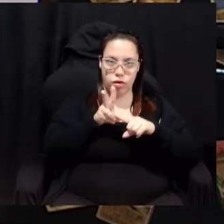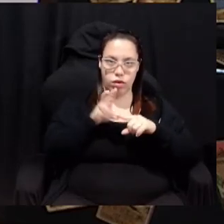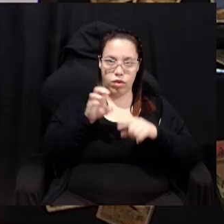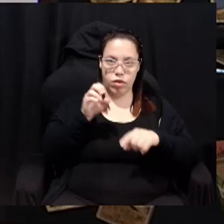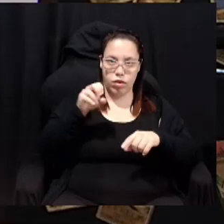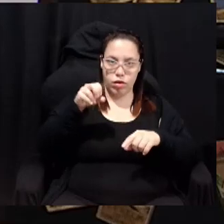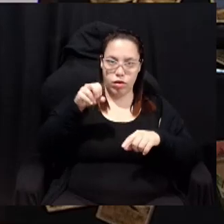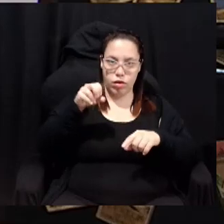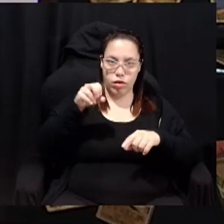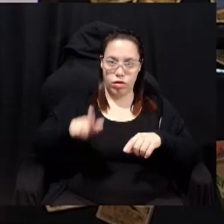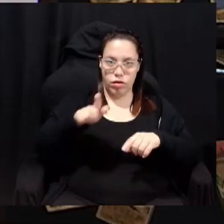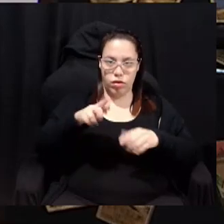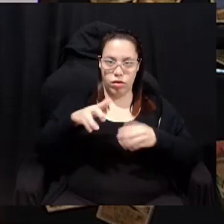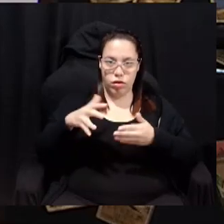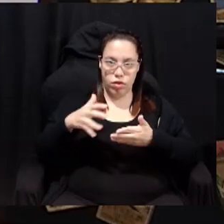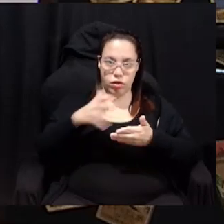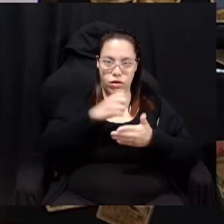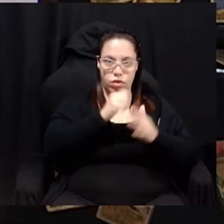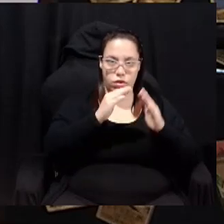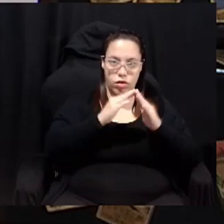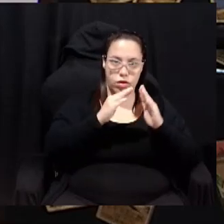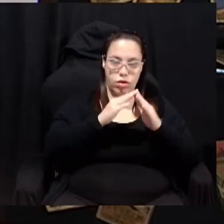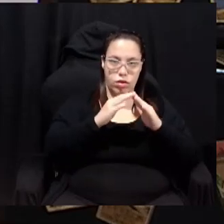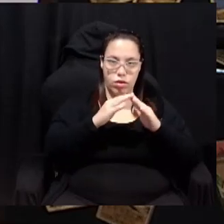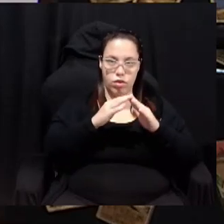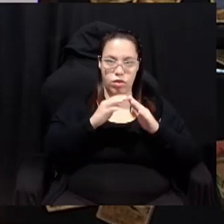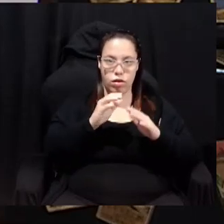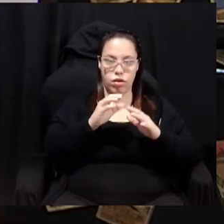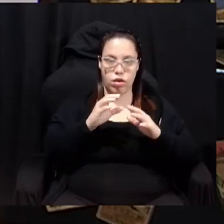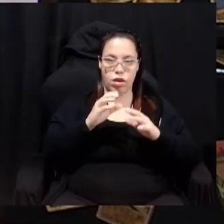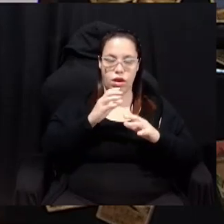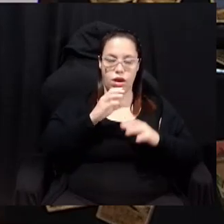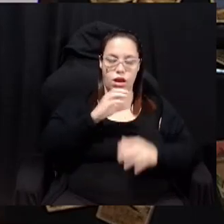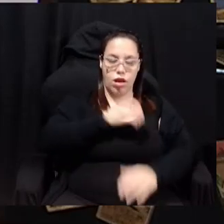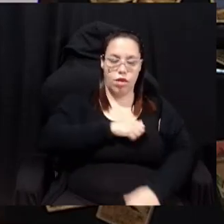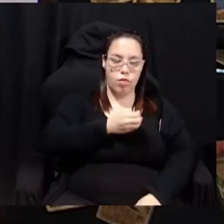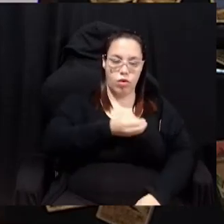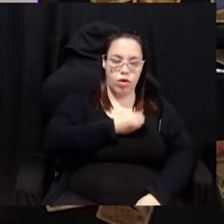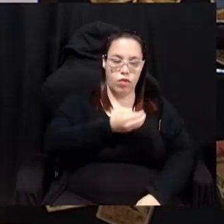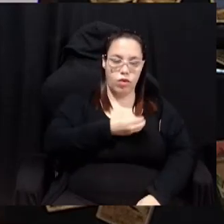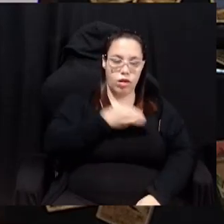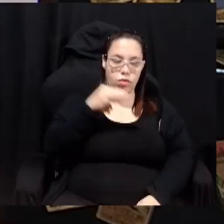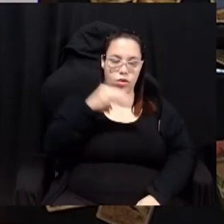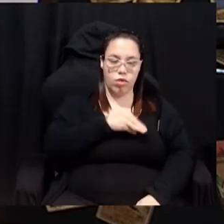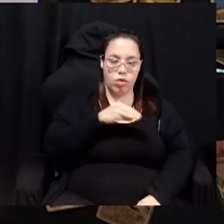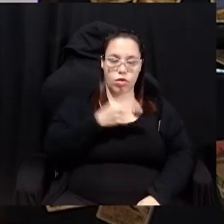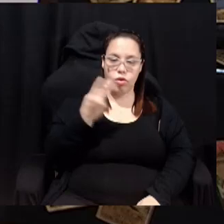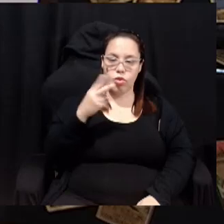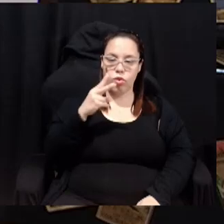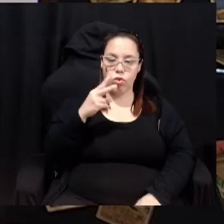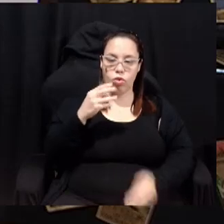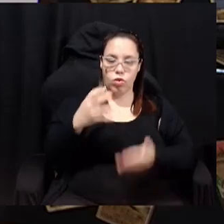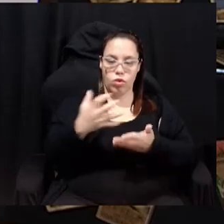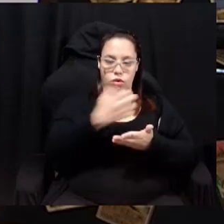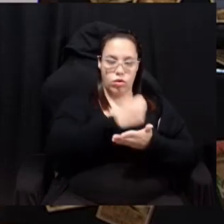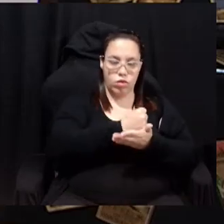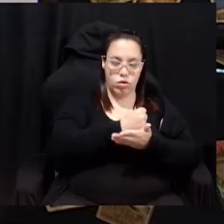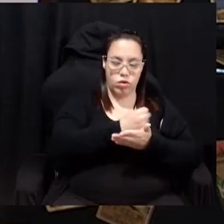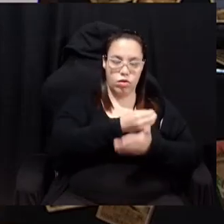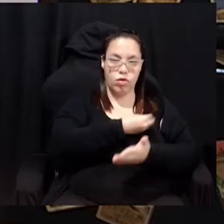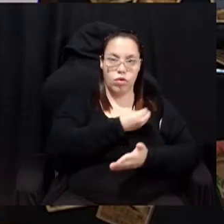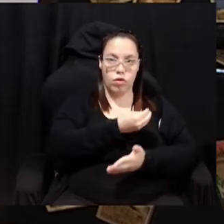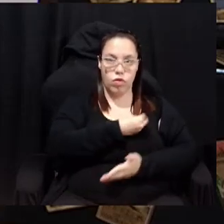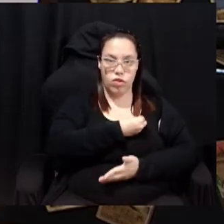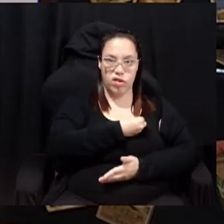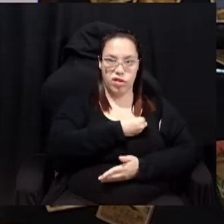pessoas da rua, que chama Amor e Vida em Missões, hoje com 2 casas de recuperação. Então a gente não só resgata frutas, resgata a vida. E isso